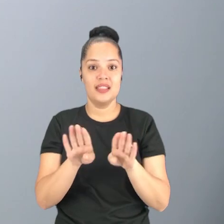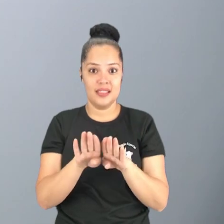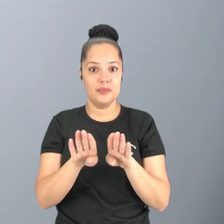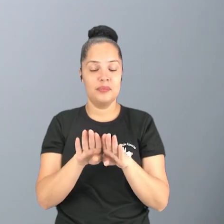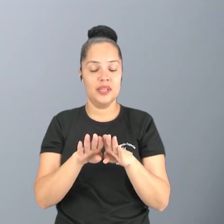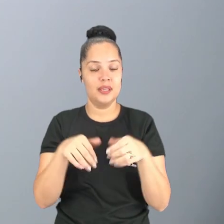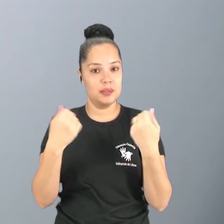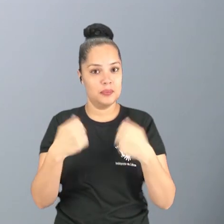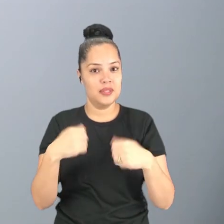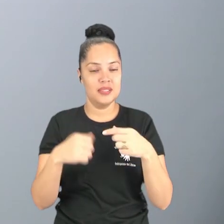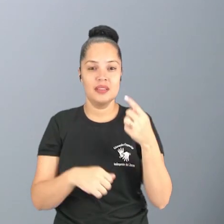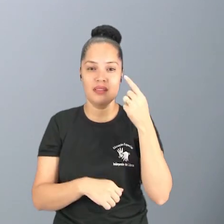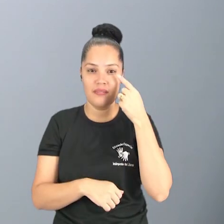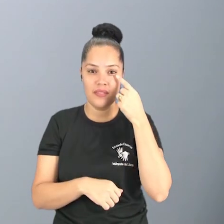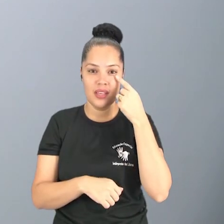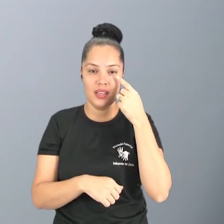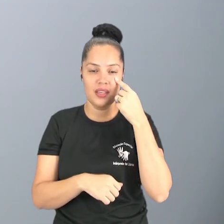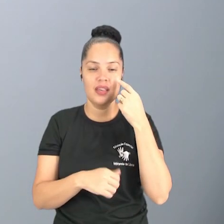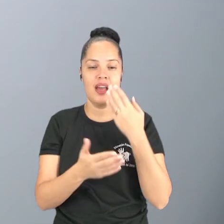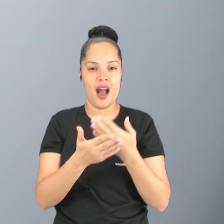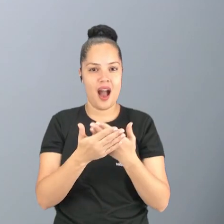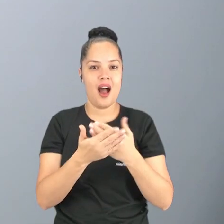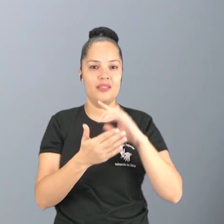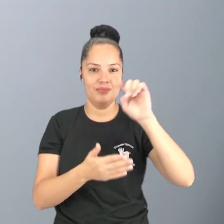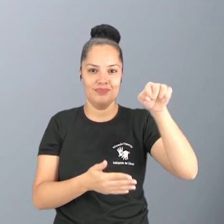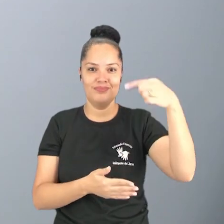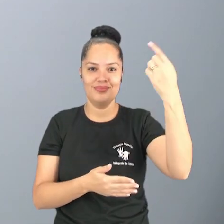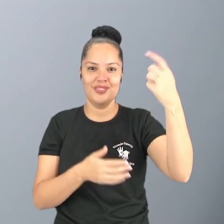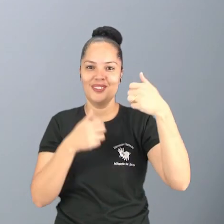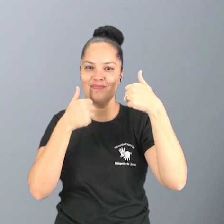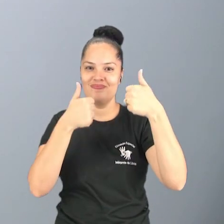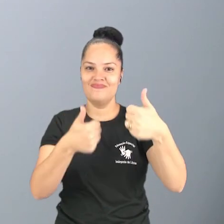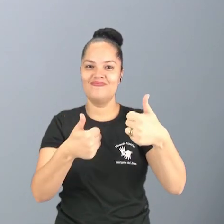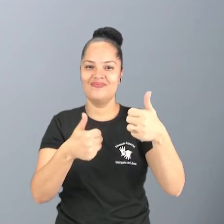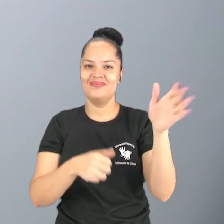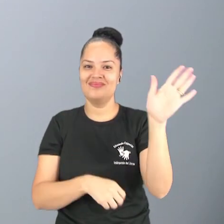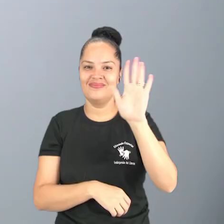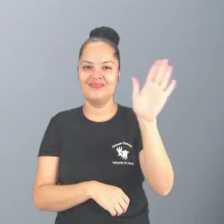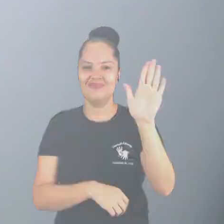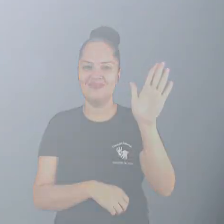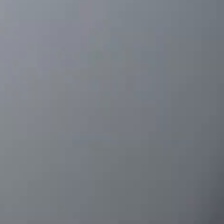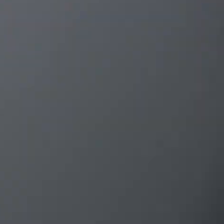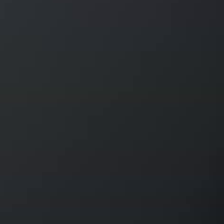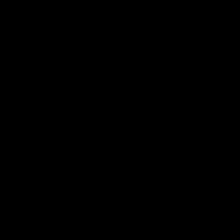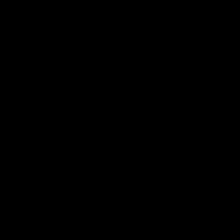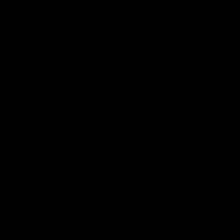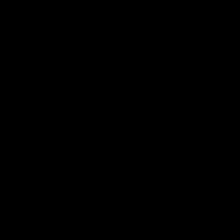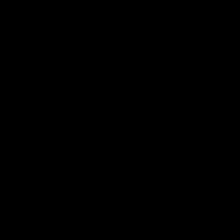assistir as nossas próximas aulas e fique ligado aqui com a gente sempre. E até a próxima!